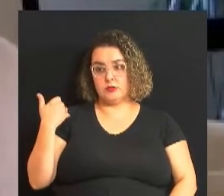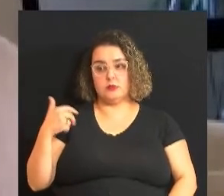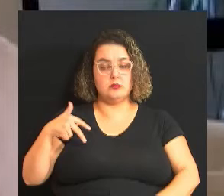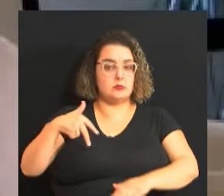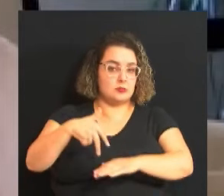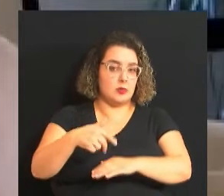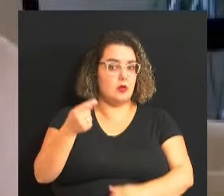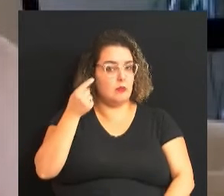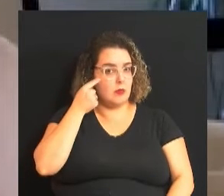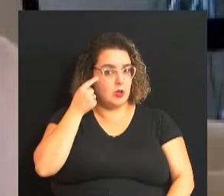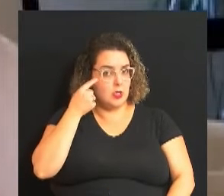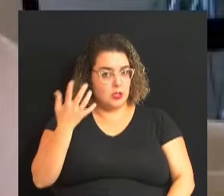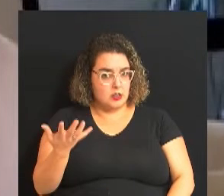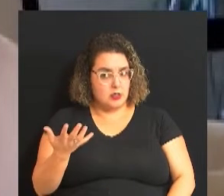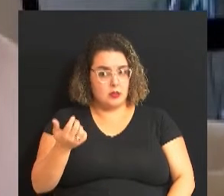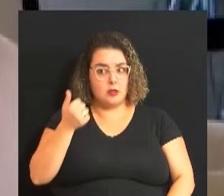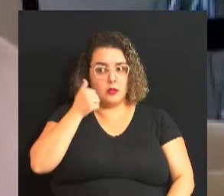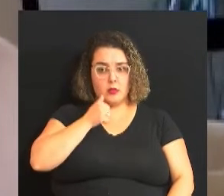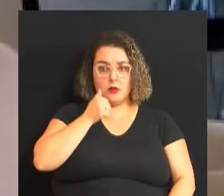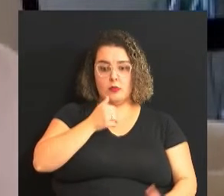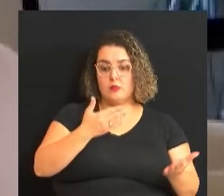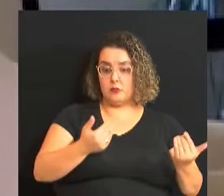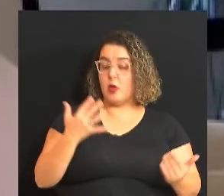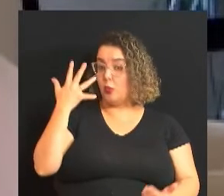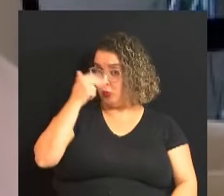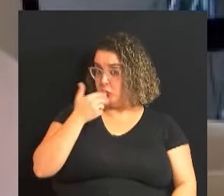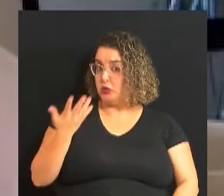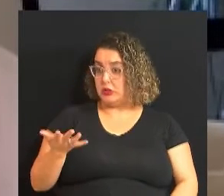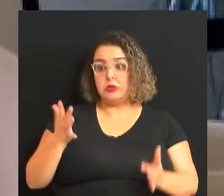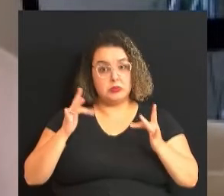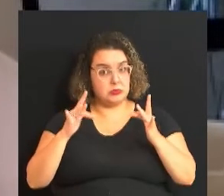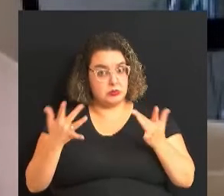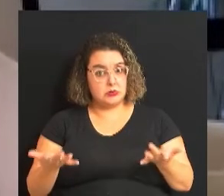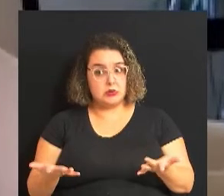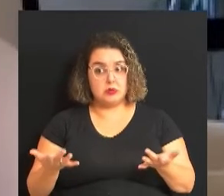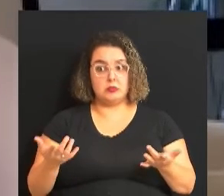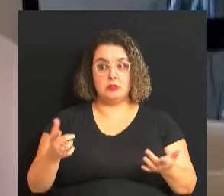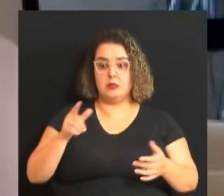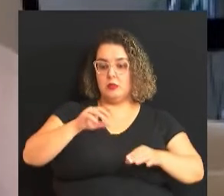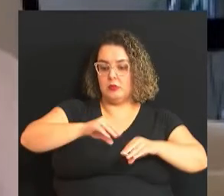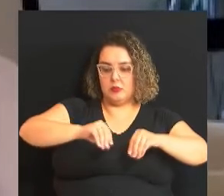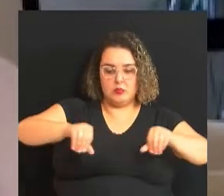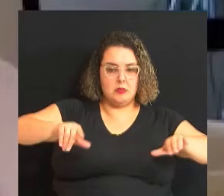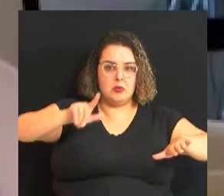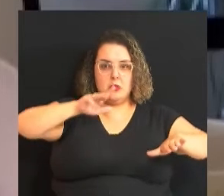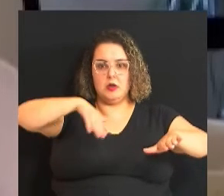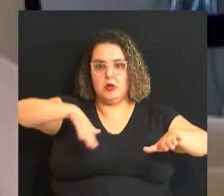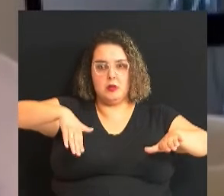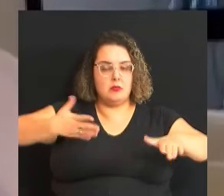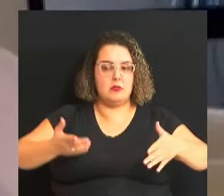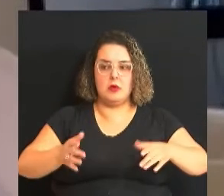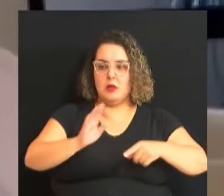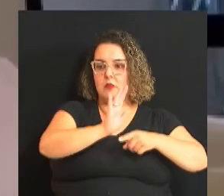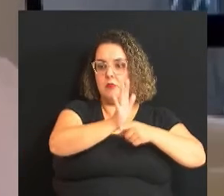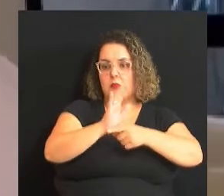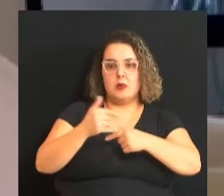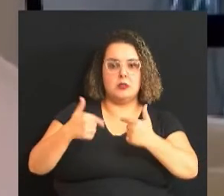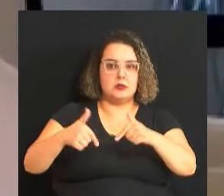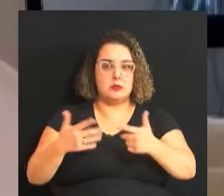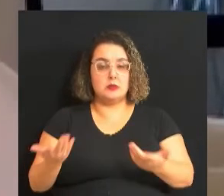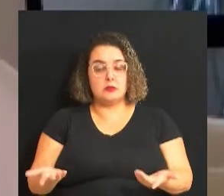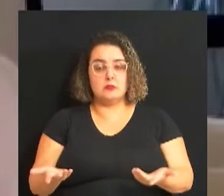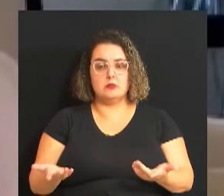imagina você pegar uma moça jovem, bonita, está namorando, vai à praia, vai ao cinema, que tem trabalho e